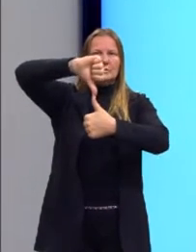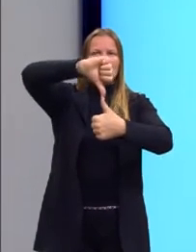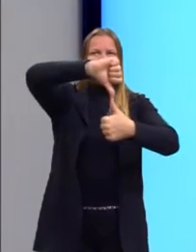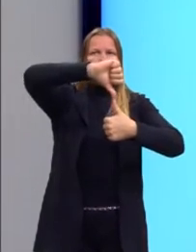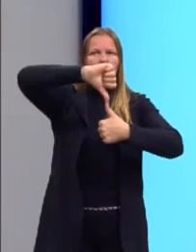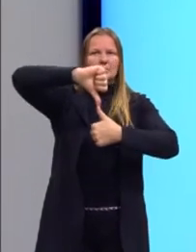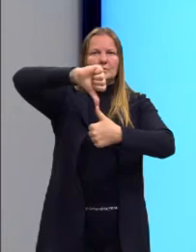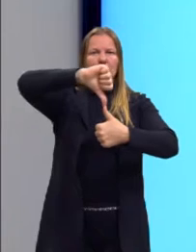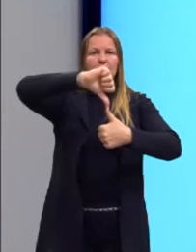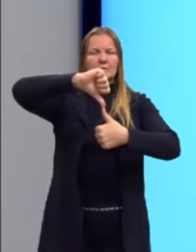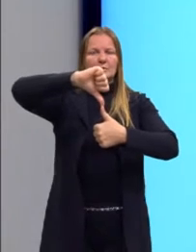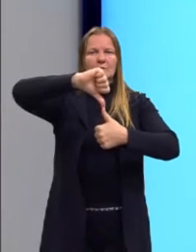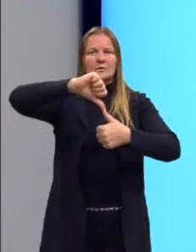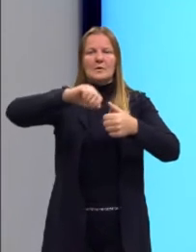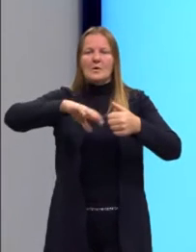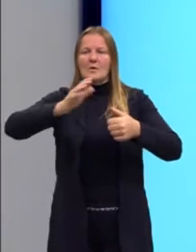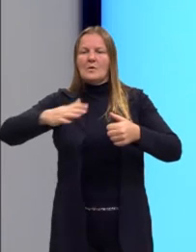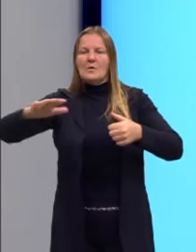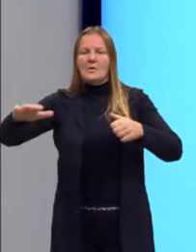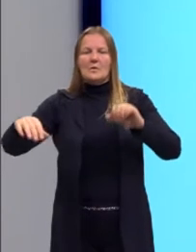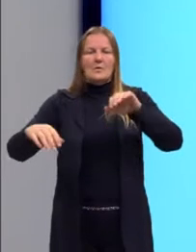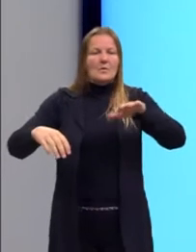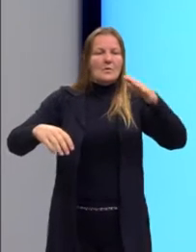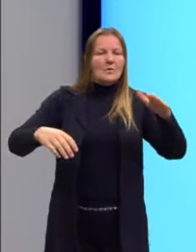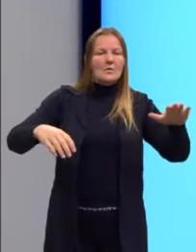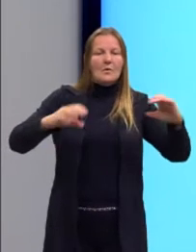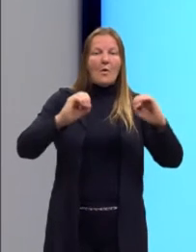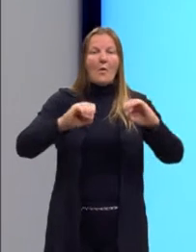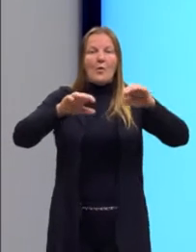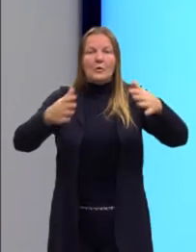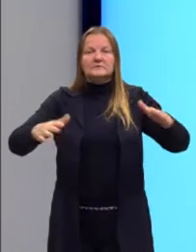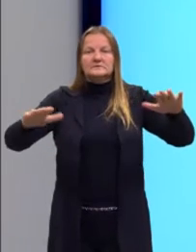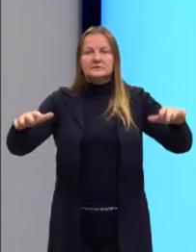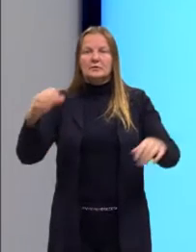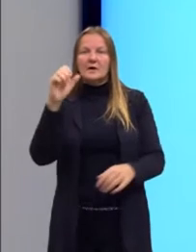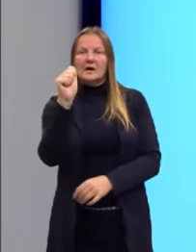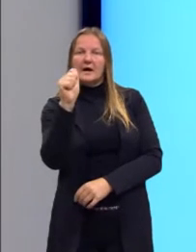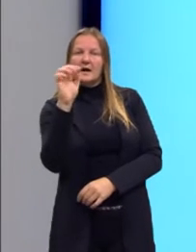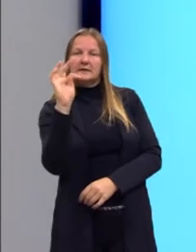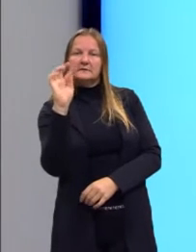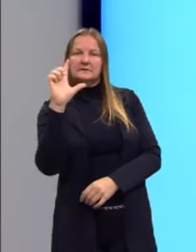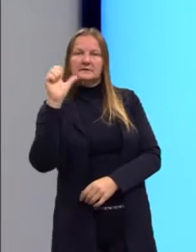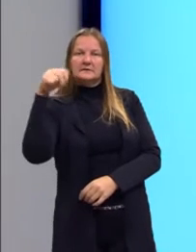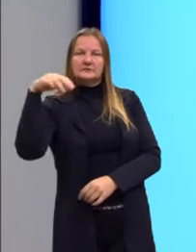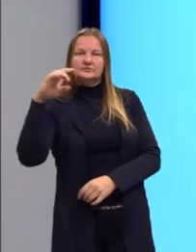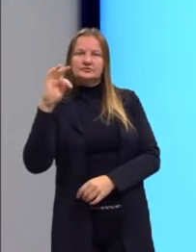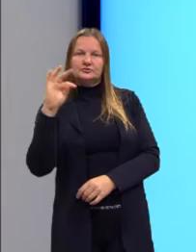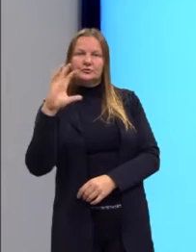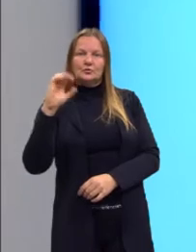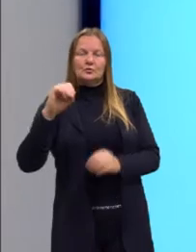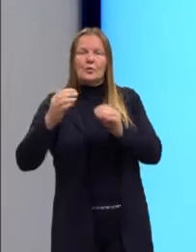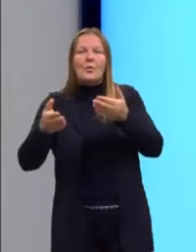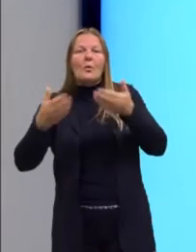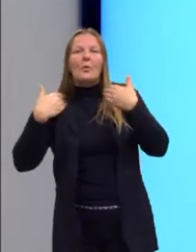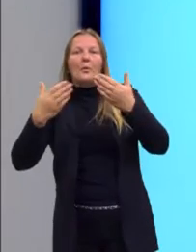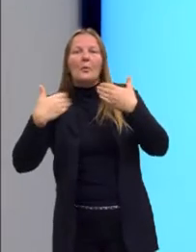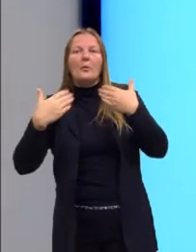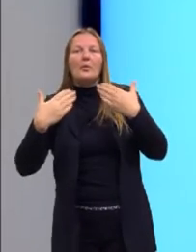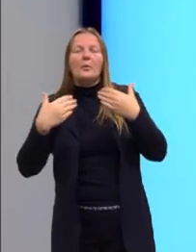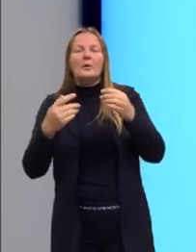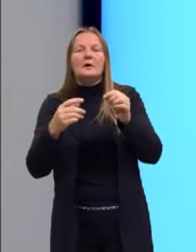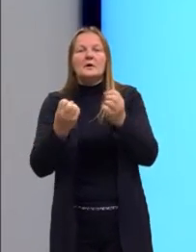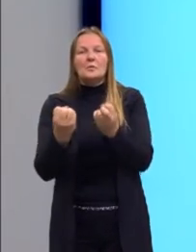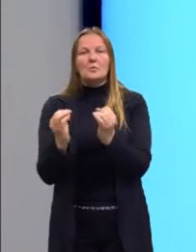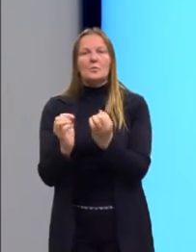oceano né Nós temos Oceano Atlântico então ele vai ser vai ter um aporte né de calor ele vai